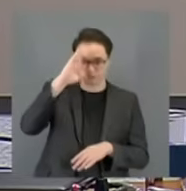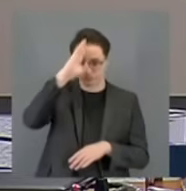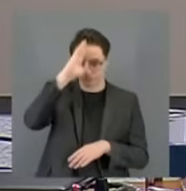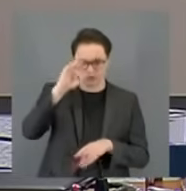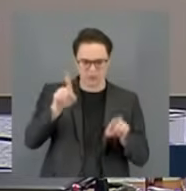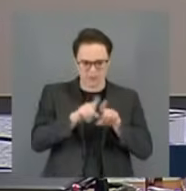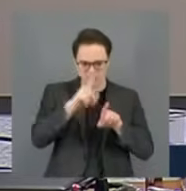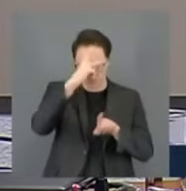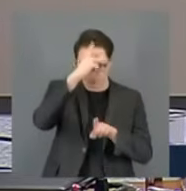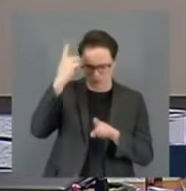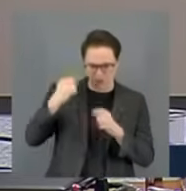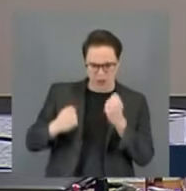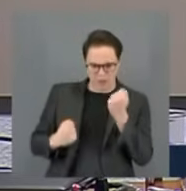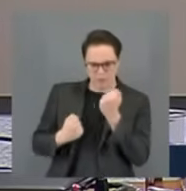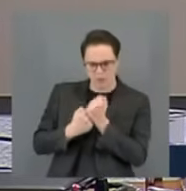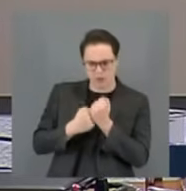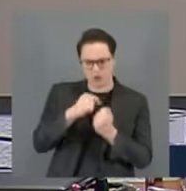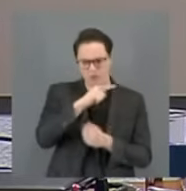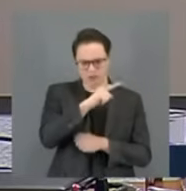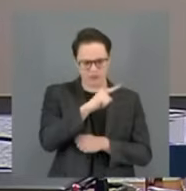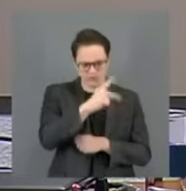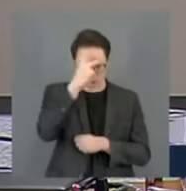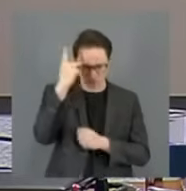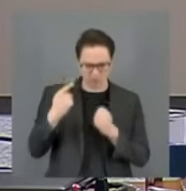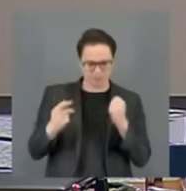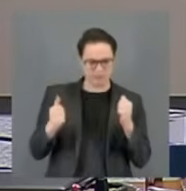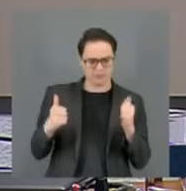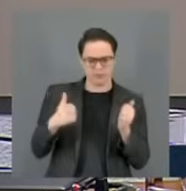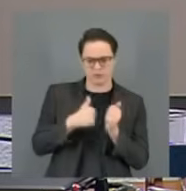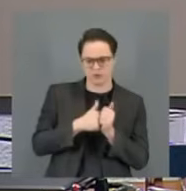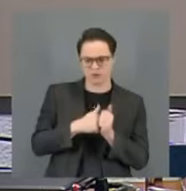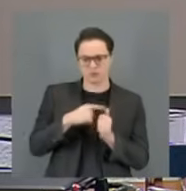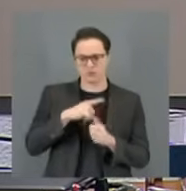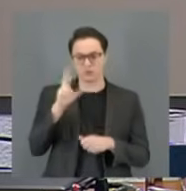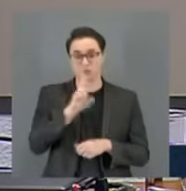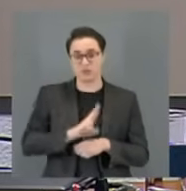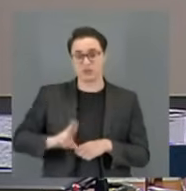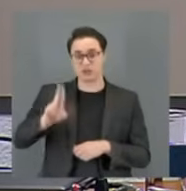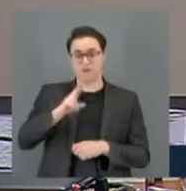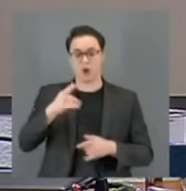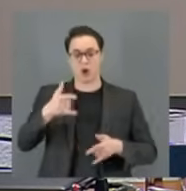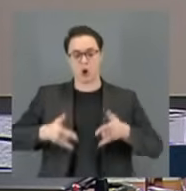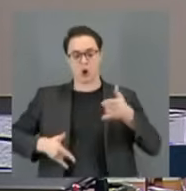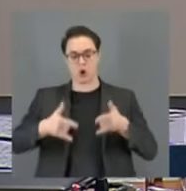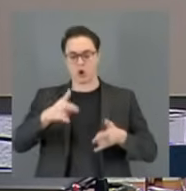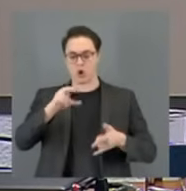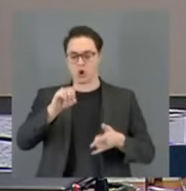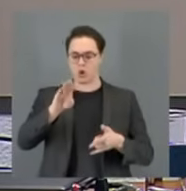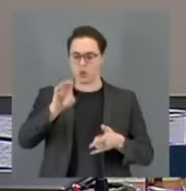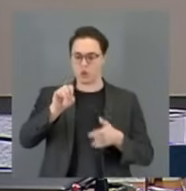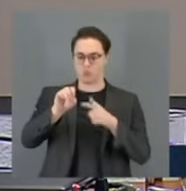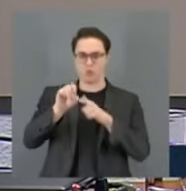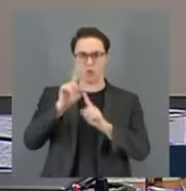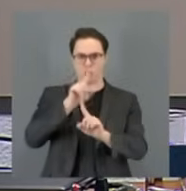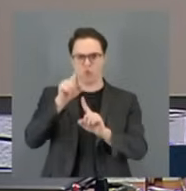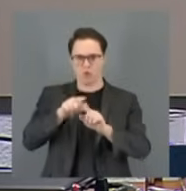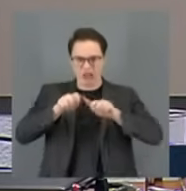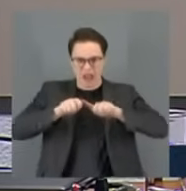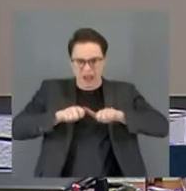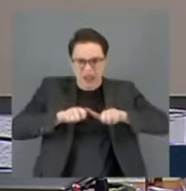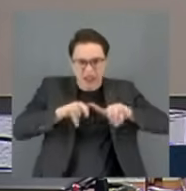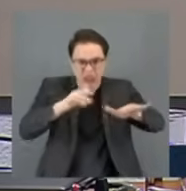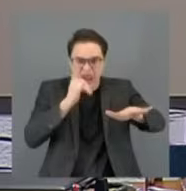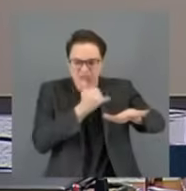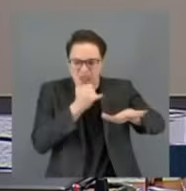seus apoiadores ou pessoas próximas utilizavam de robôs para impulsionar suas